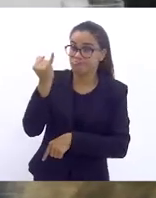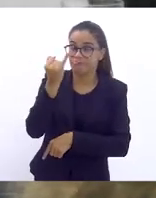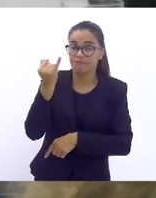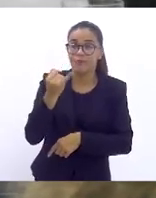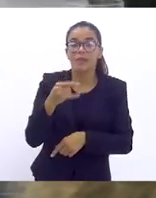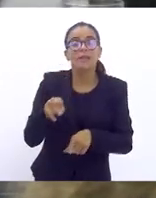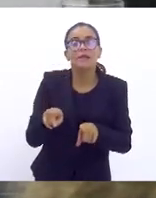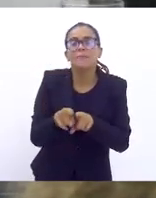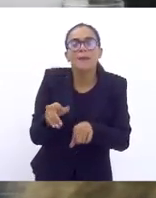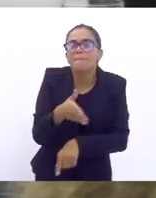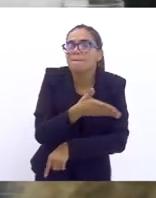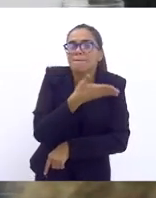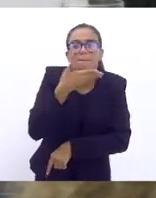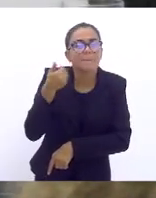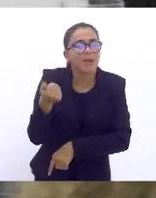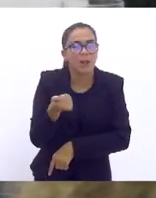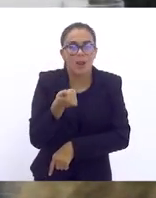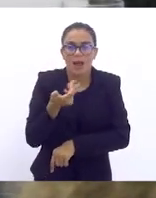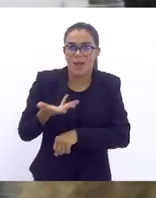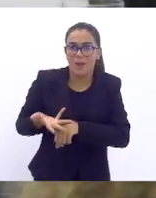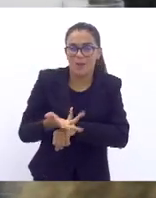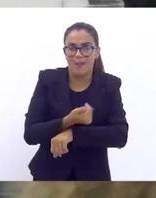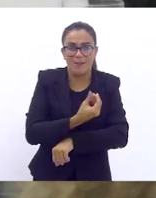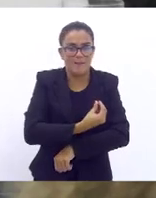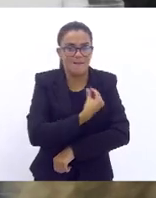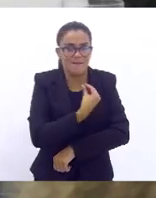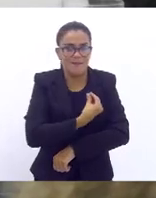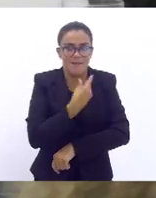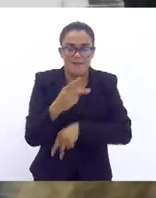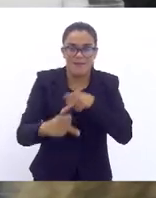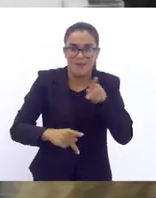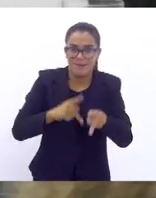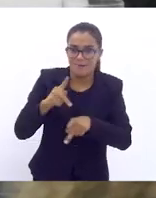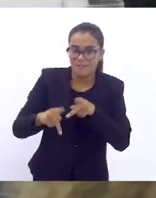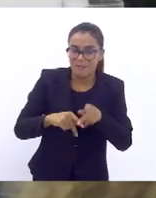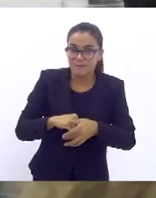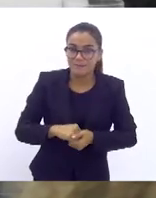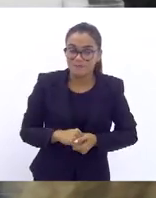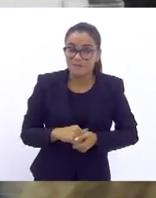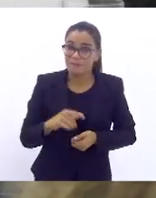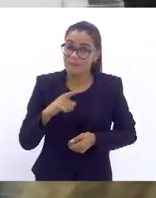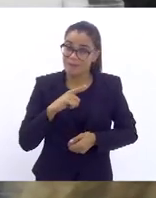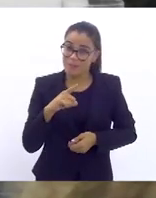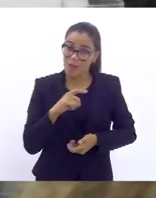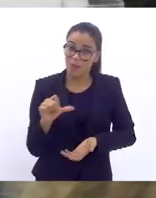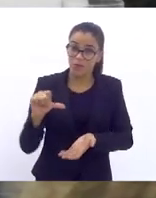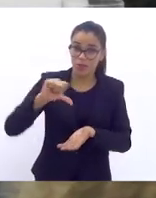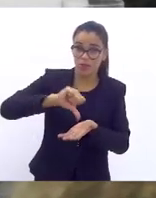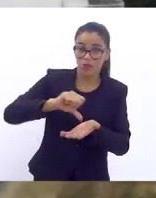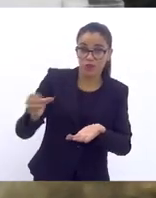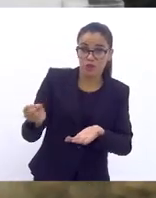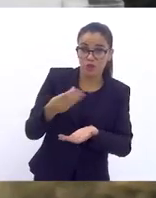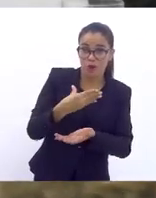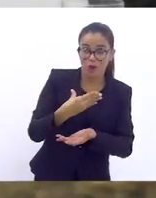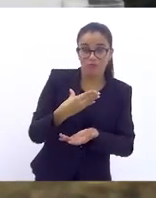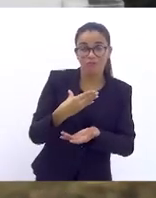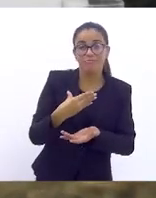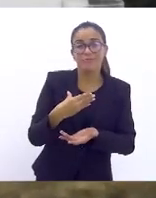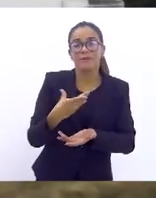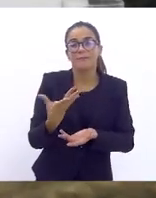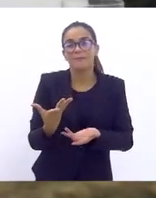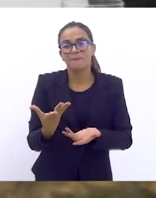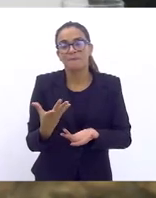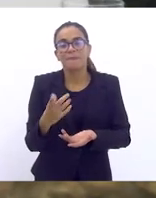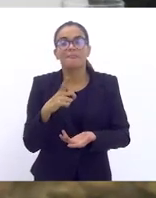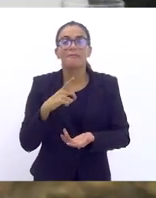melhorar a qualidade de vida da população Então aí tem uma nova Matriz como eu falei existe um cadeamento